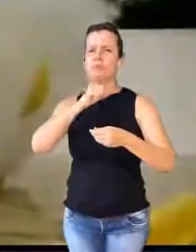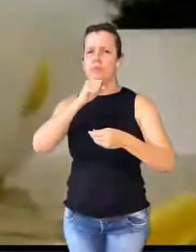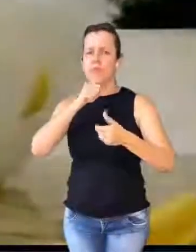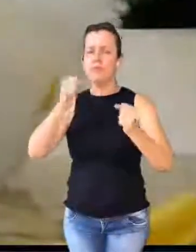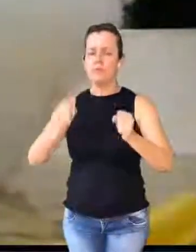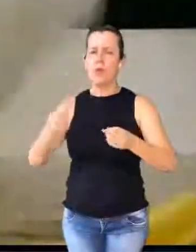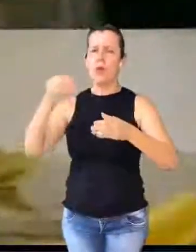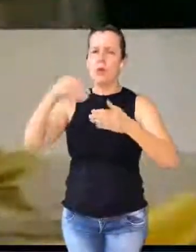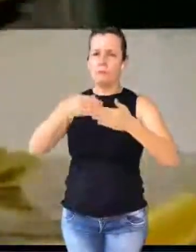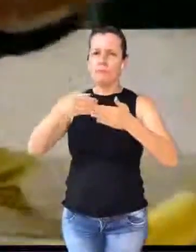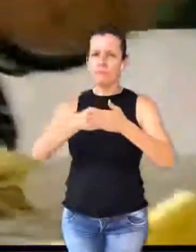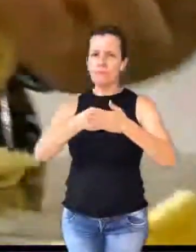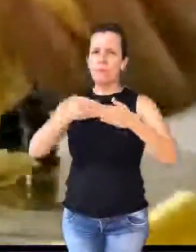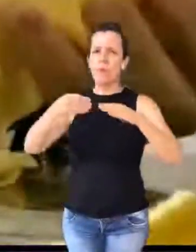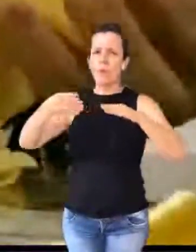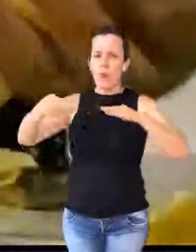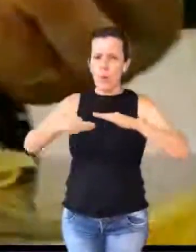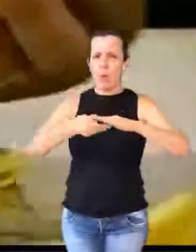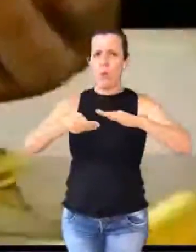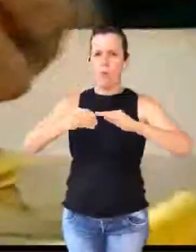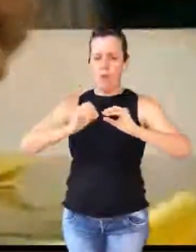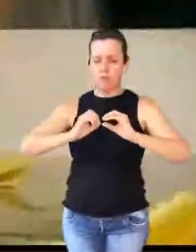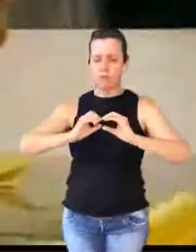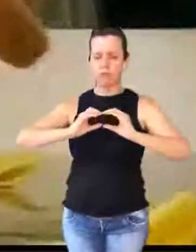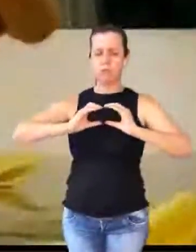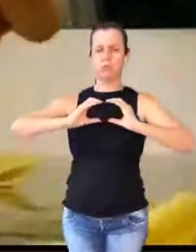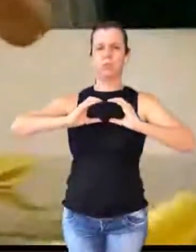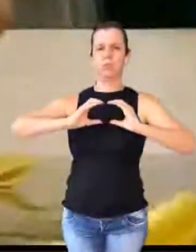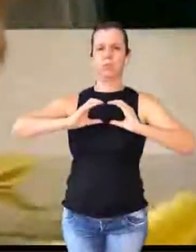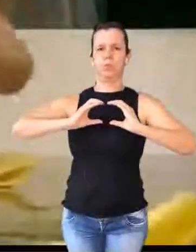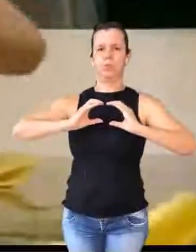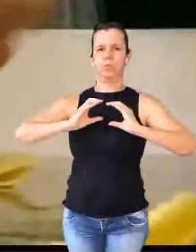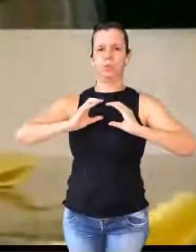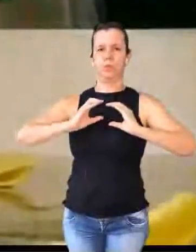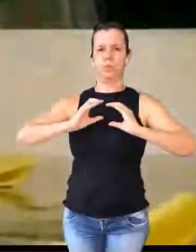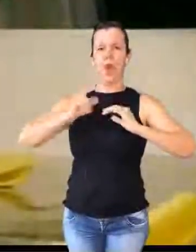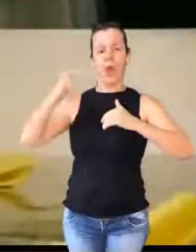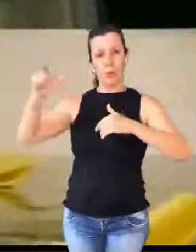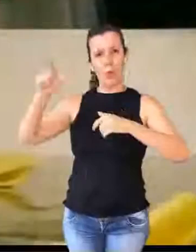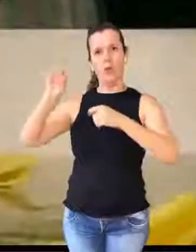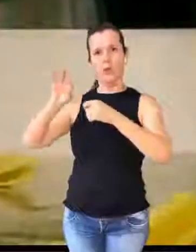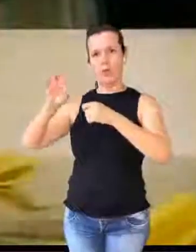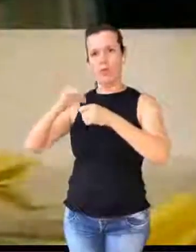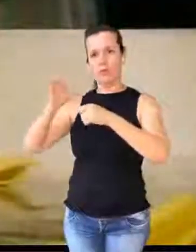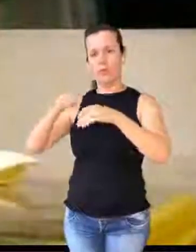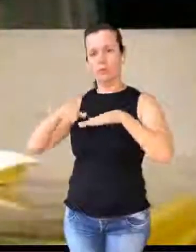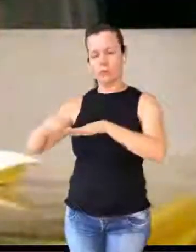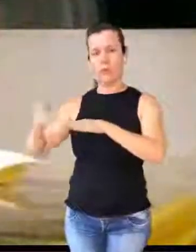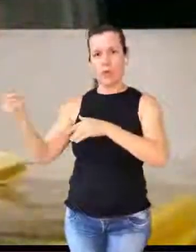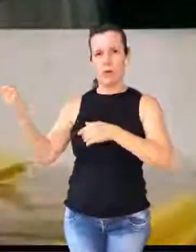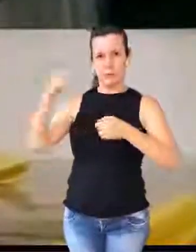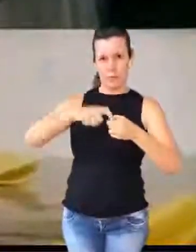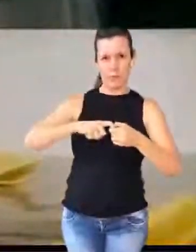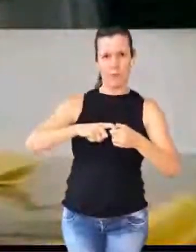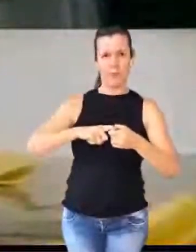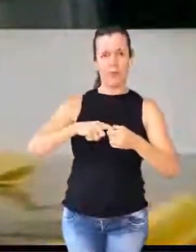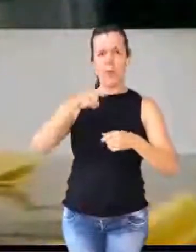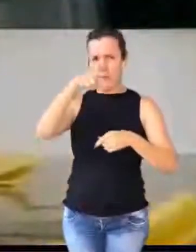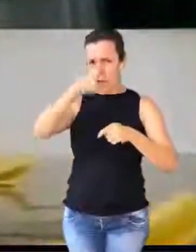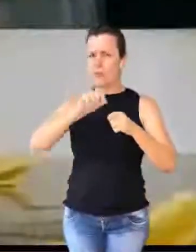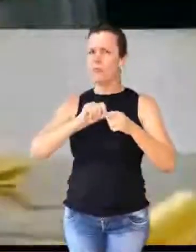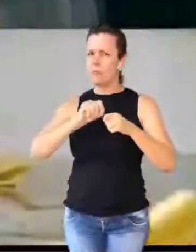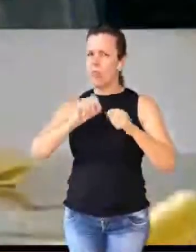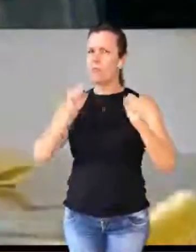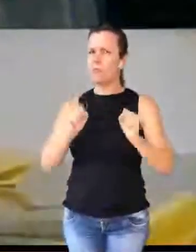com essa espuminha, ele pode ser com espuma, qual que você tiver em casa. Você pode fazer com